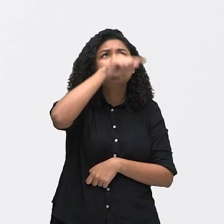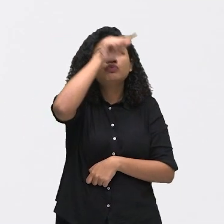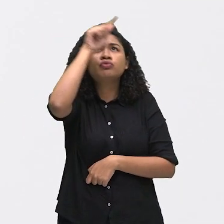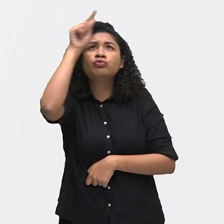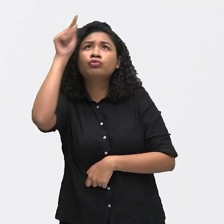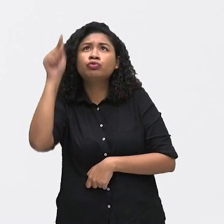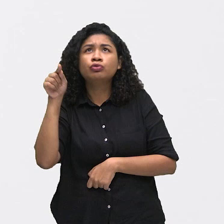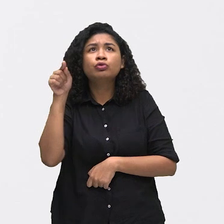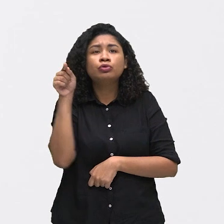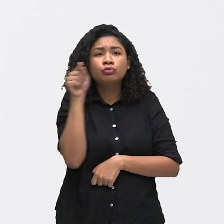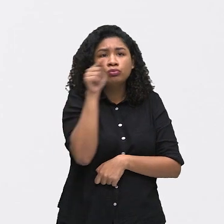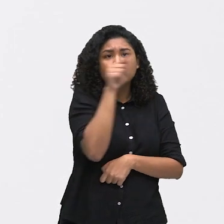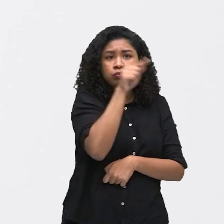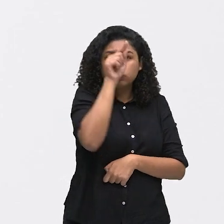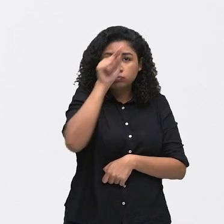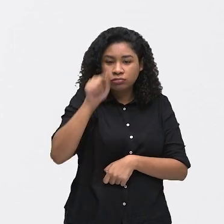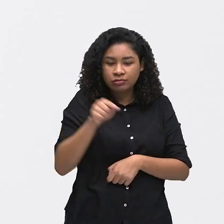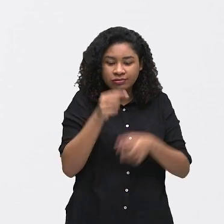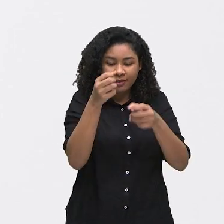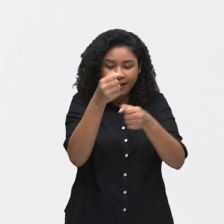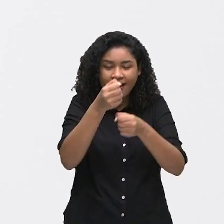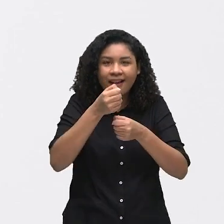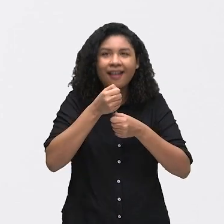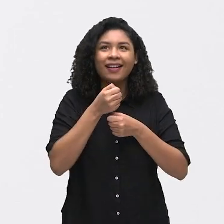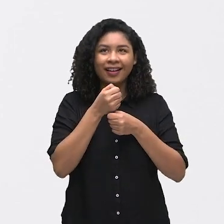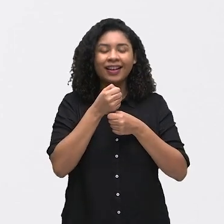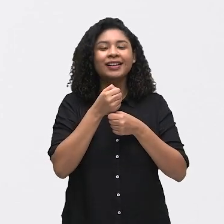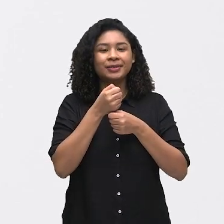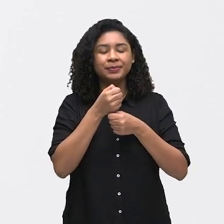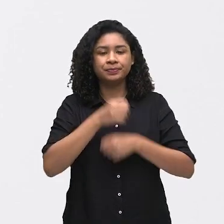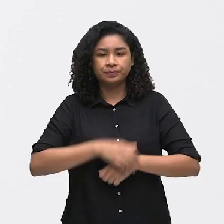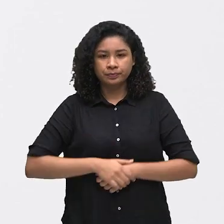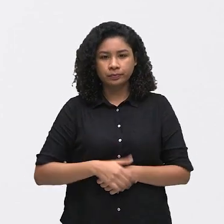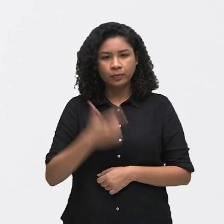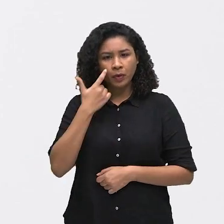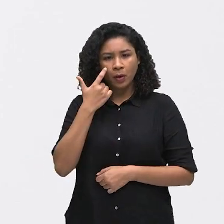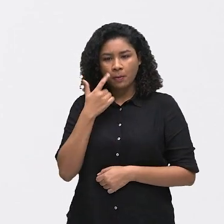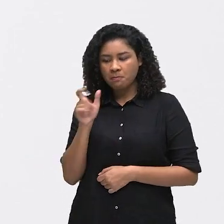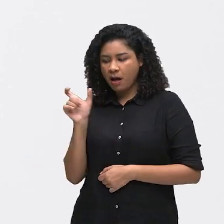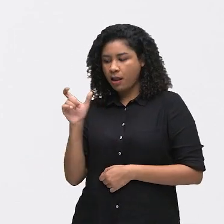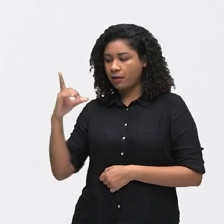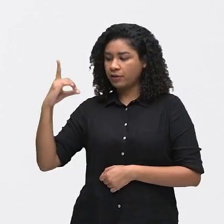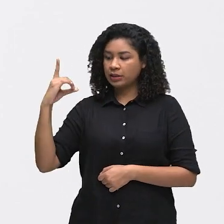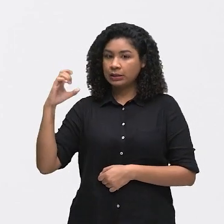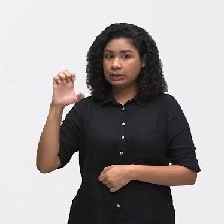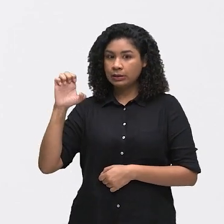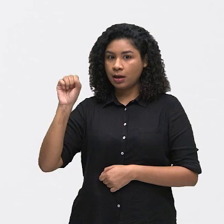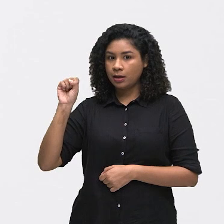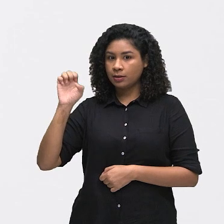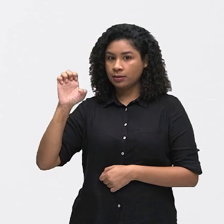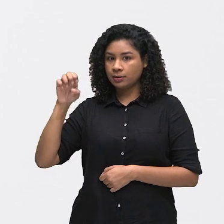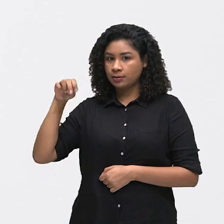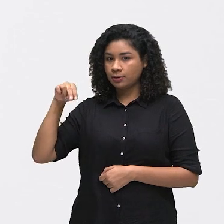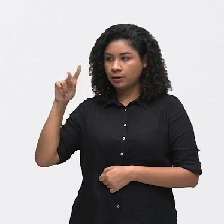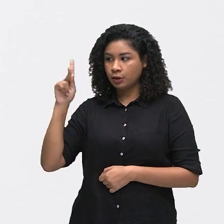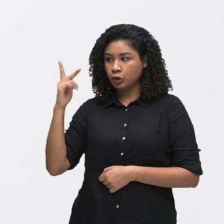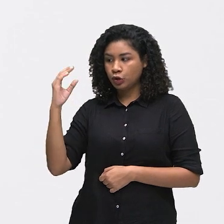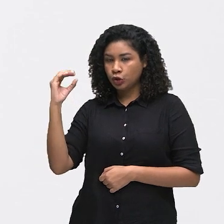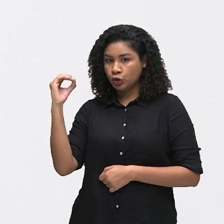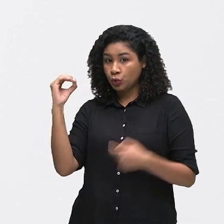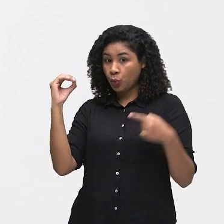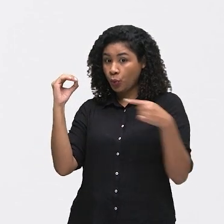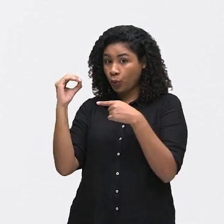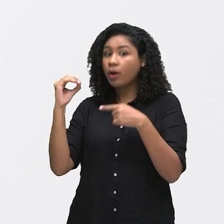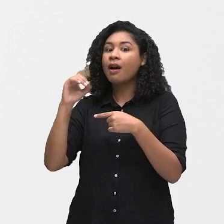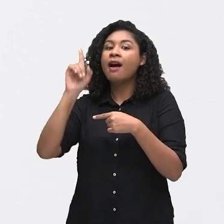qualquer, eu desenho um sol amarelo. A palavra desenho aqui é verbo, tá? Porque indica a